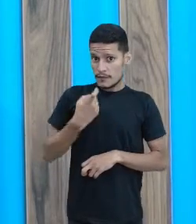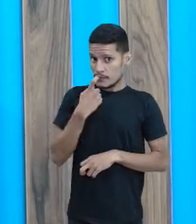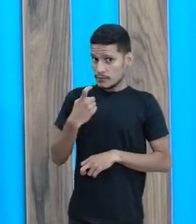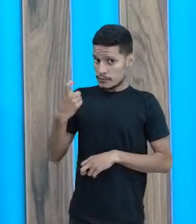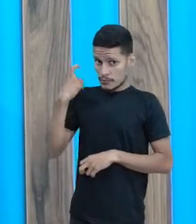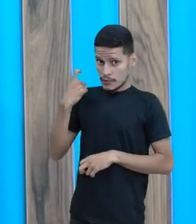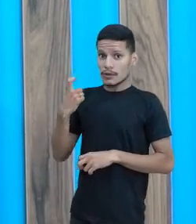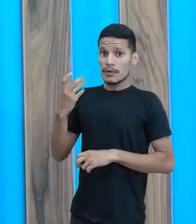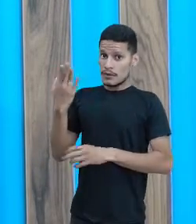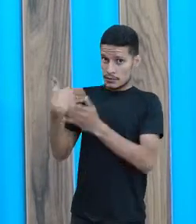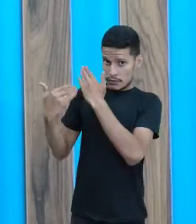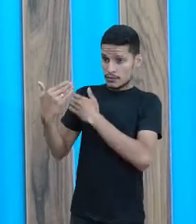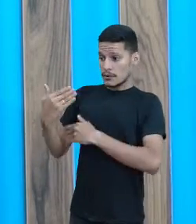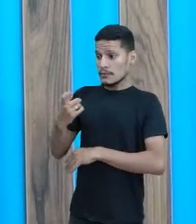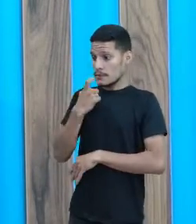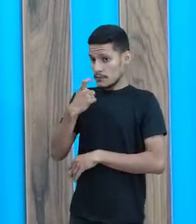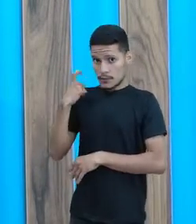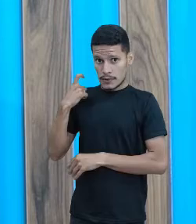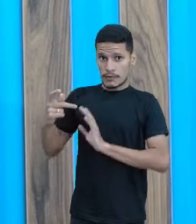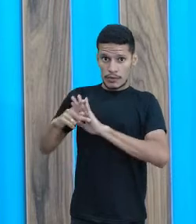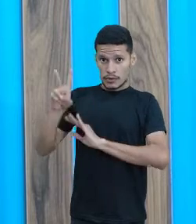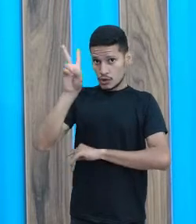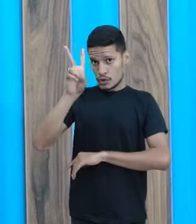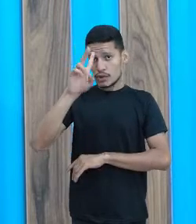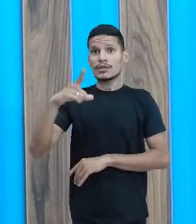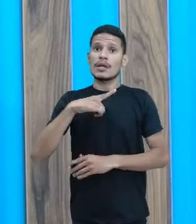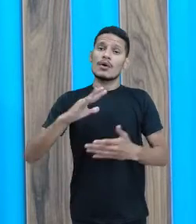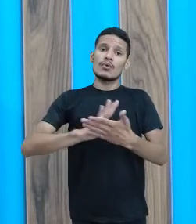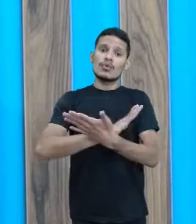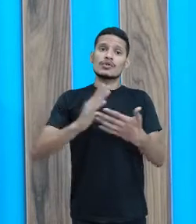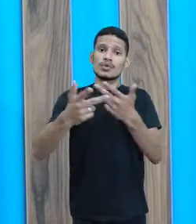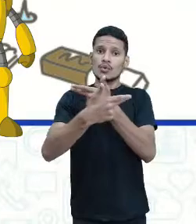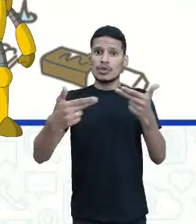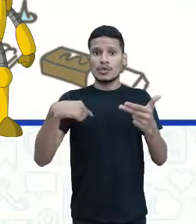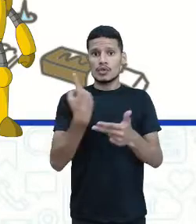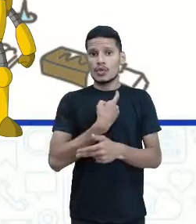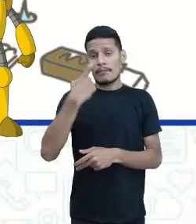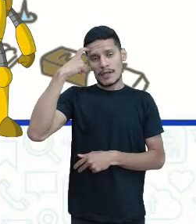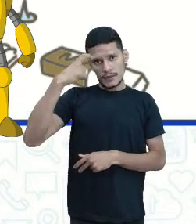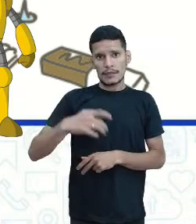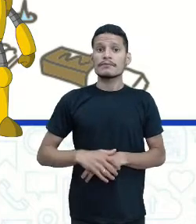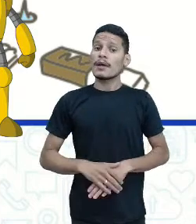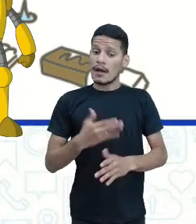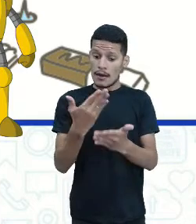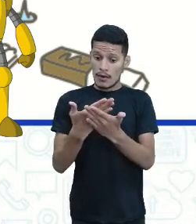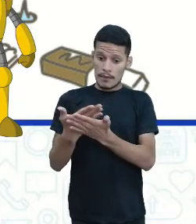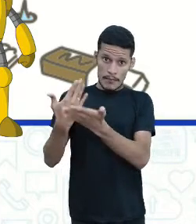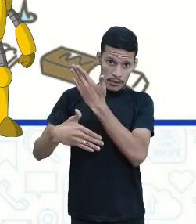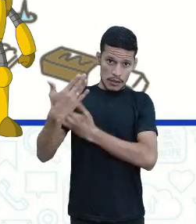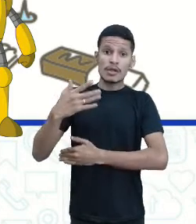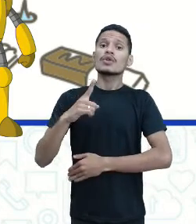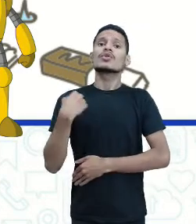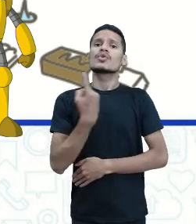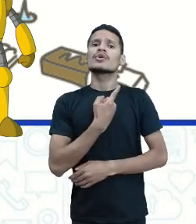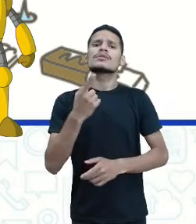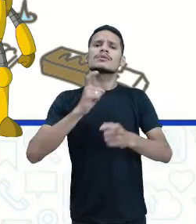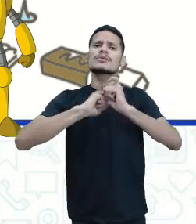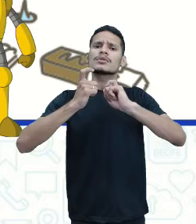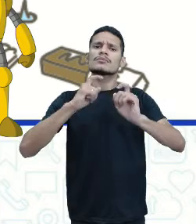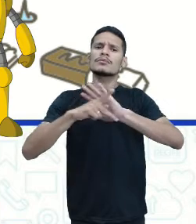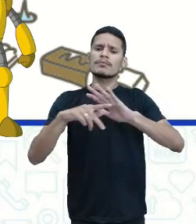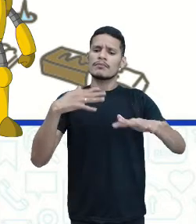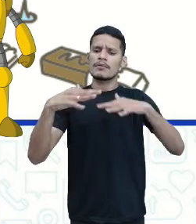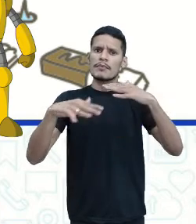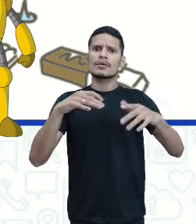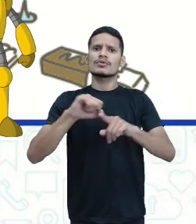vocês, como é muito recente da história, então tem muitas questões para serem pensadas. Na aula passada, nós discutimos, né, os movimentos